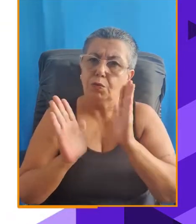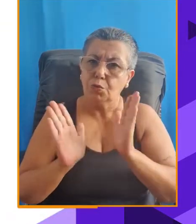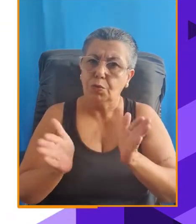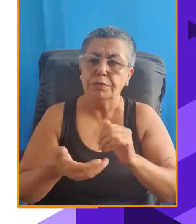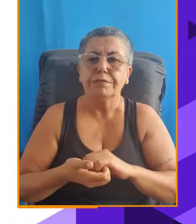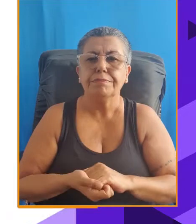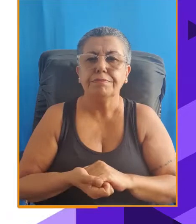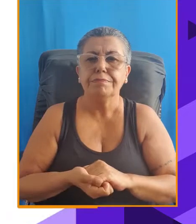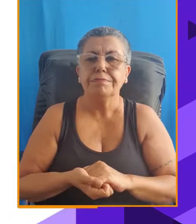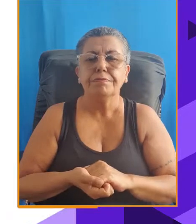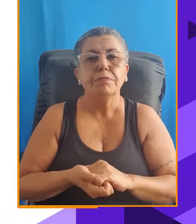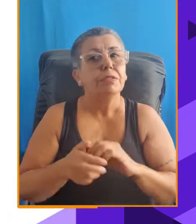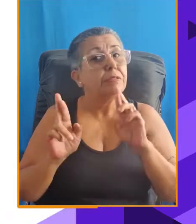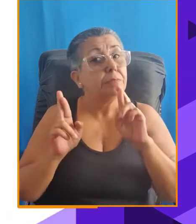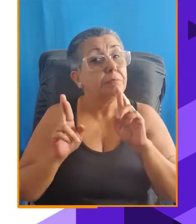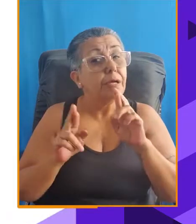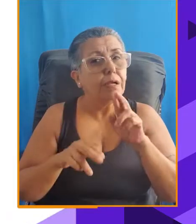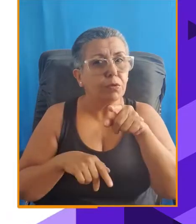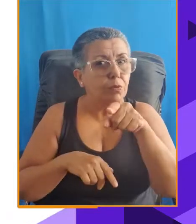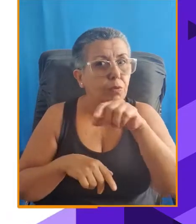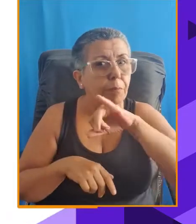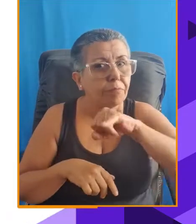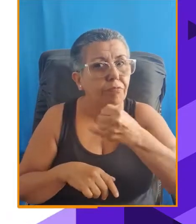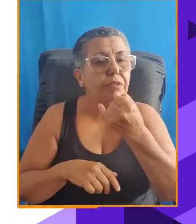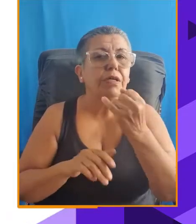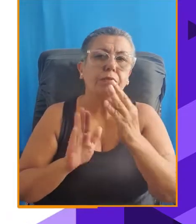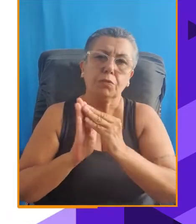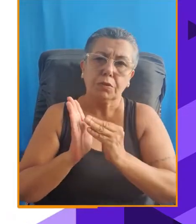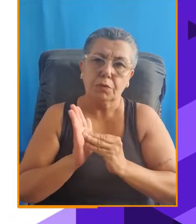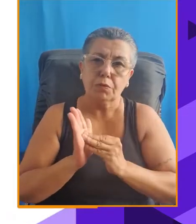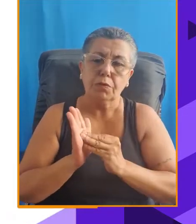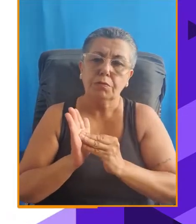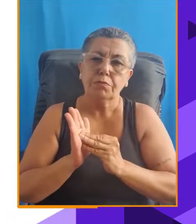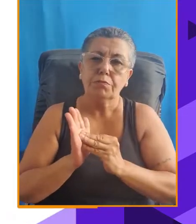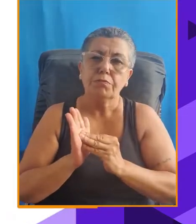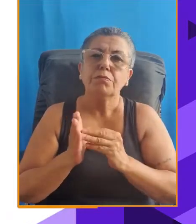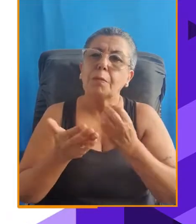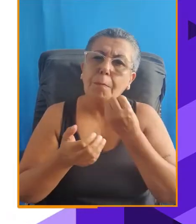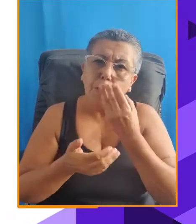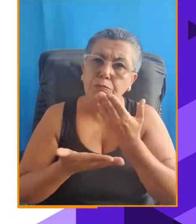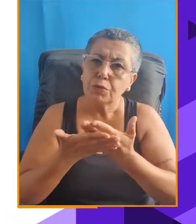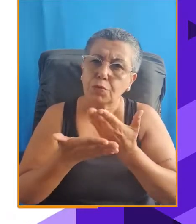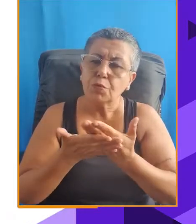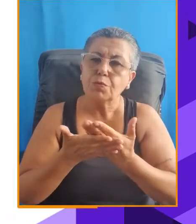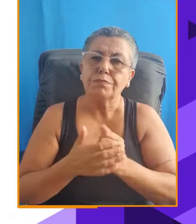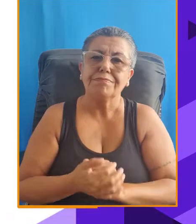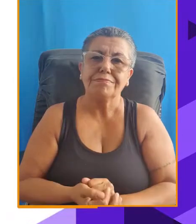utilizadas nesta aula. Eu espero que tu tenhas aproveitado o conteúdo e bons estudos.